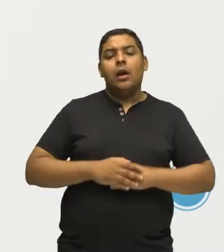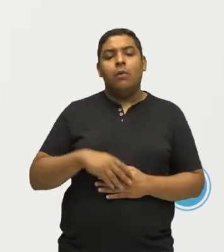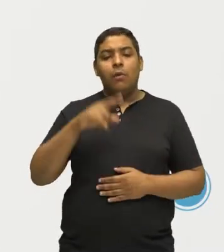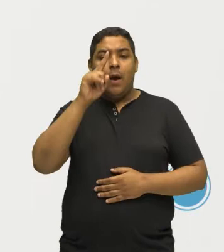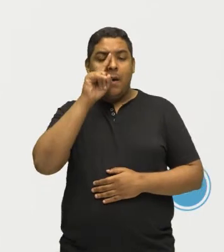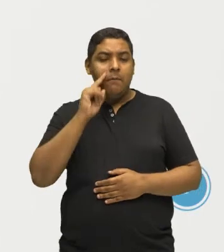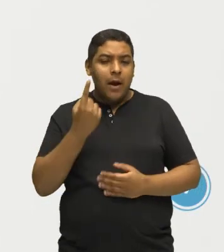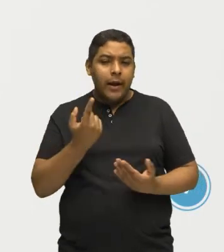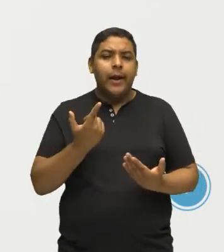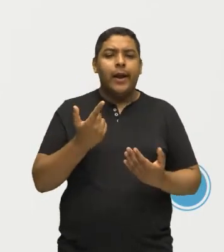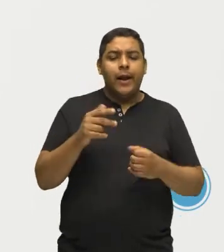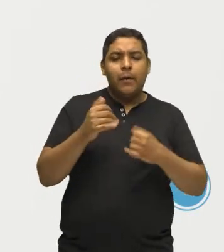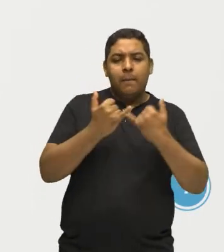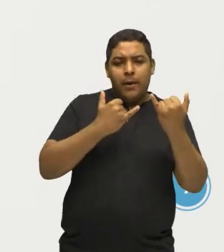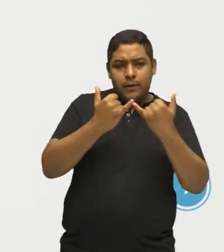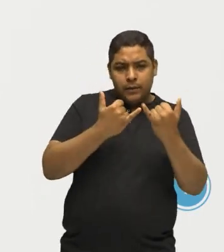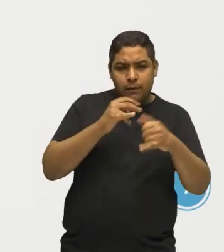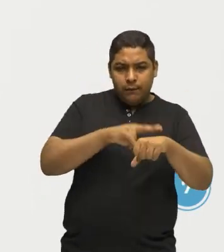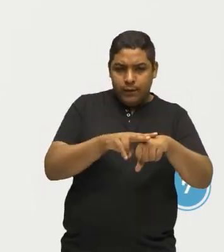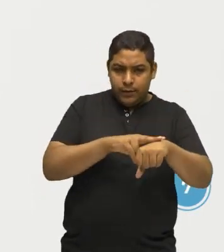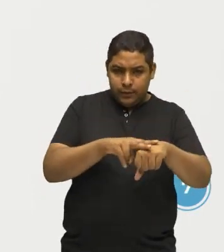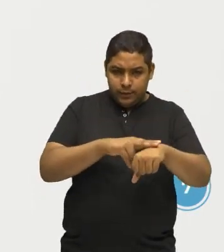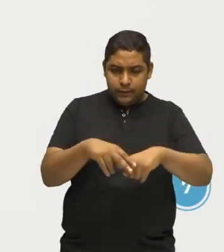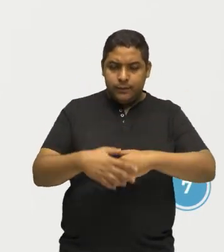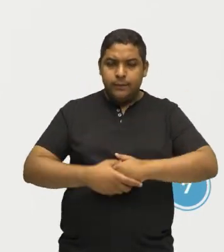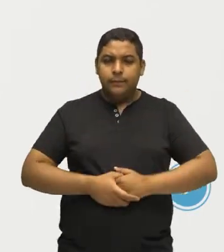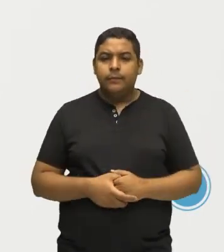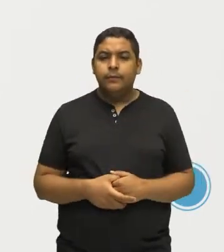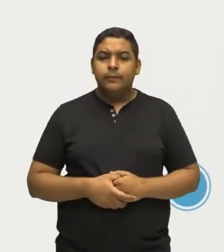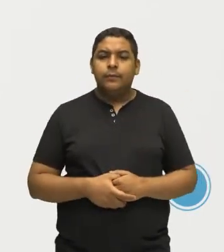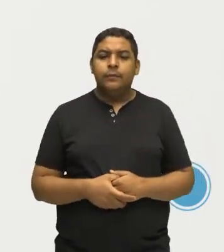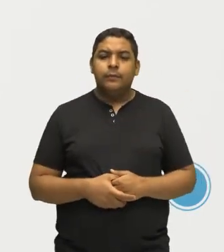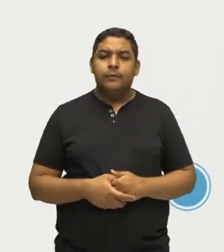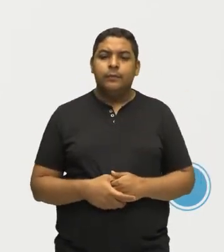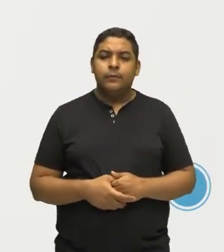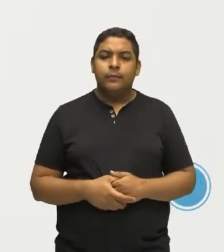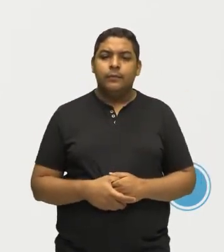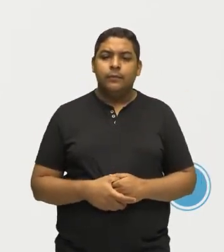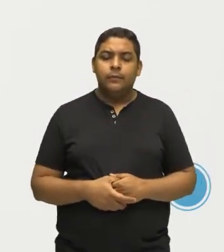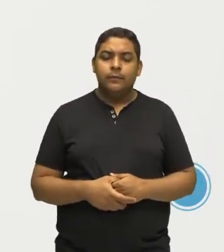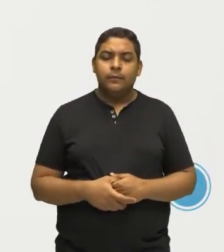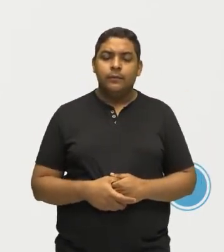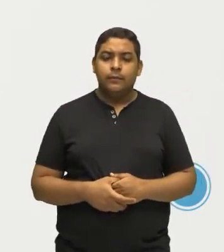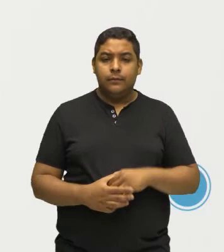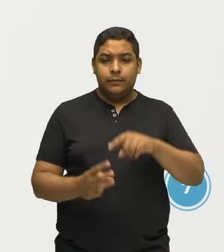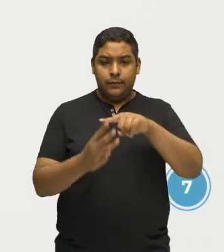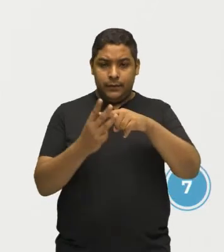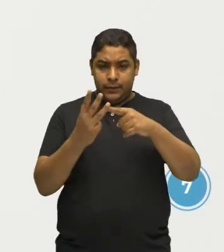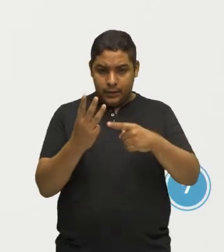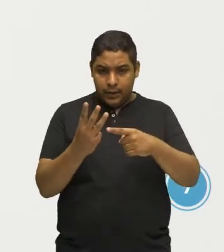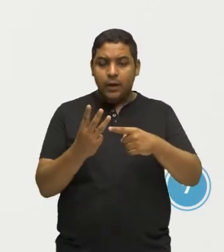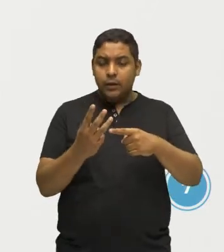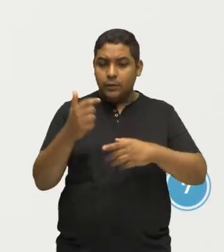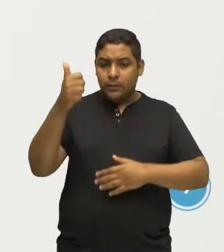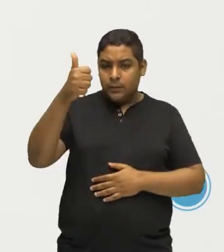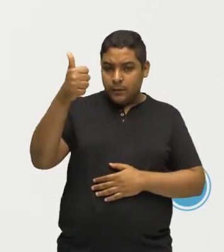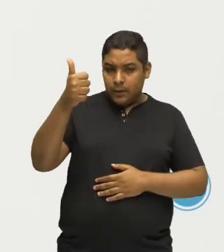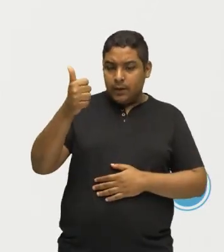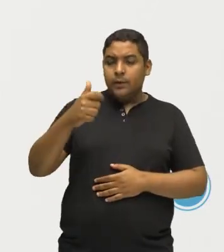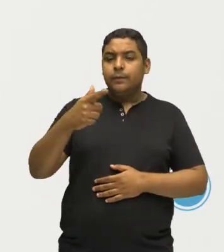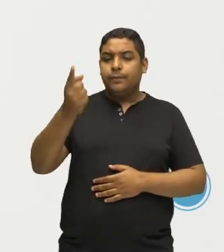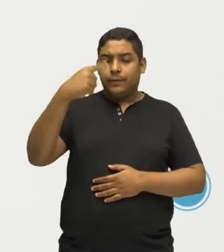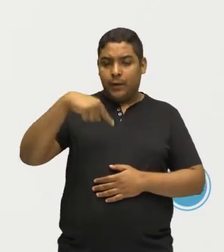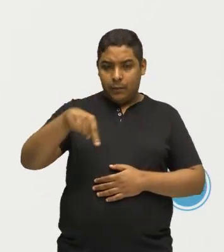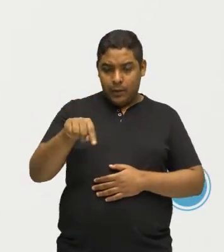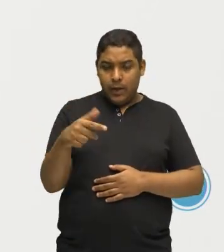primárias, 1, 2, 3, que é o vermelho, o vermelho, o amarelo e o azul. Depois surgem as secundárias,